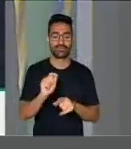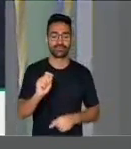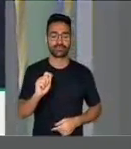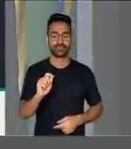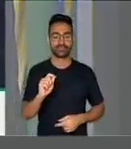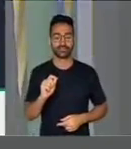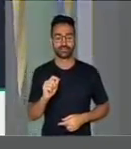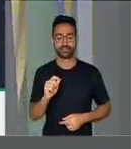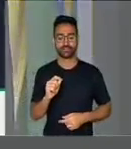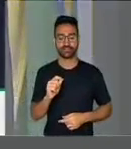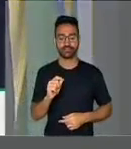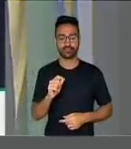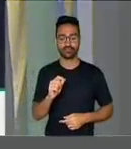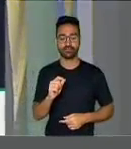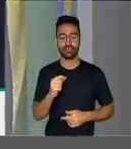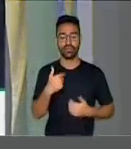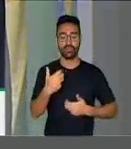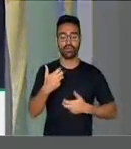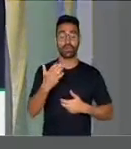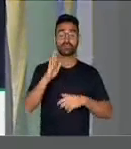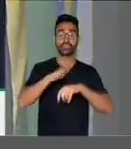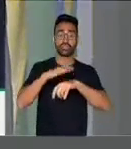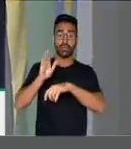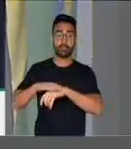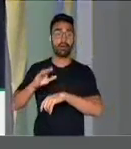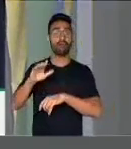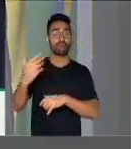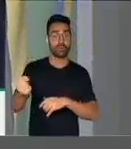pode dar ao país. Eu quero conclamar